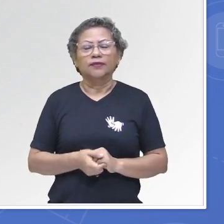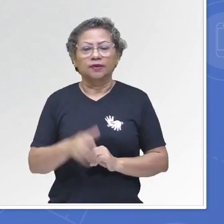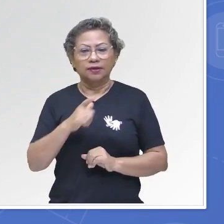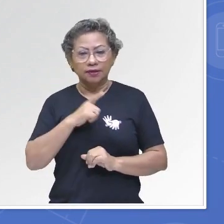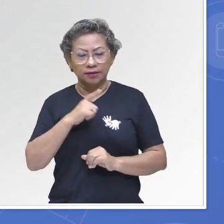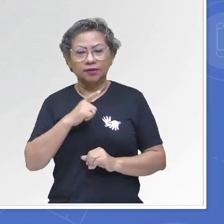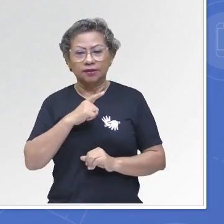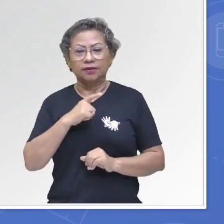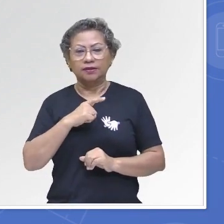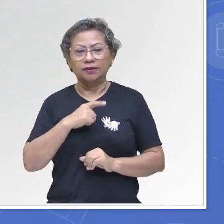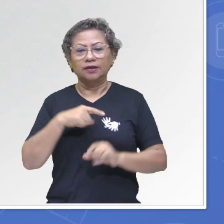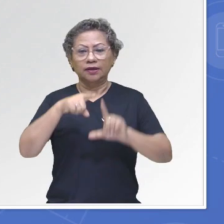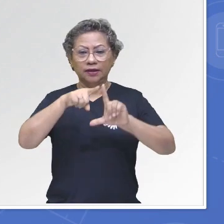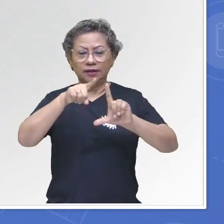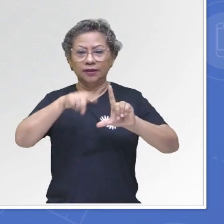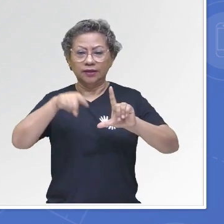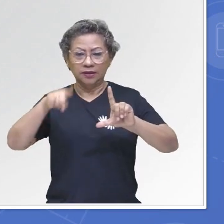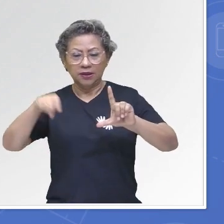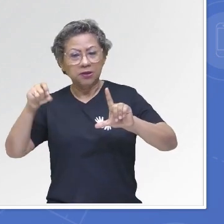aprofundando na estatística, a gente